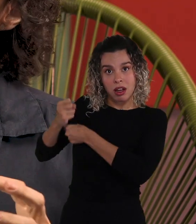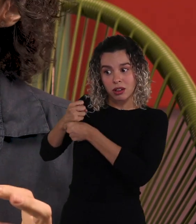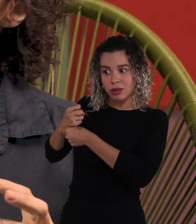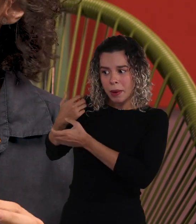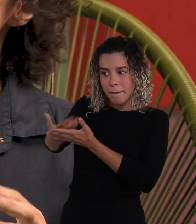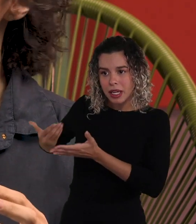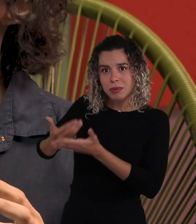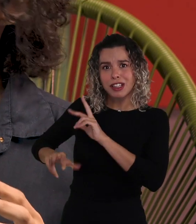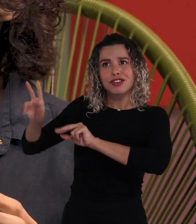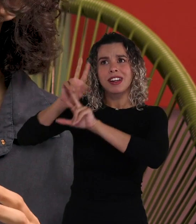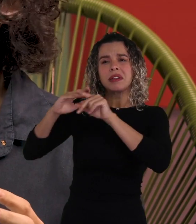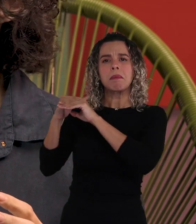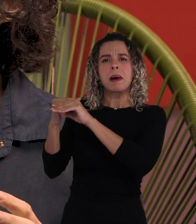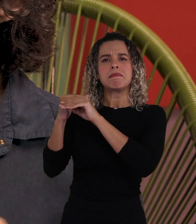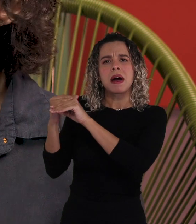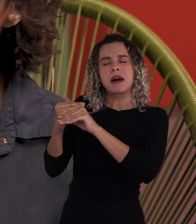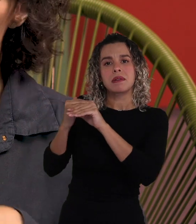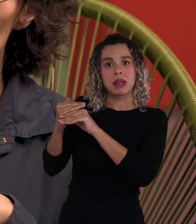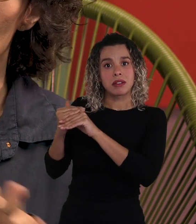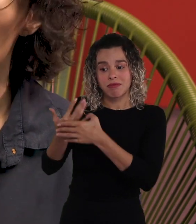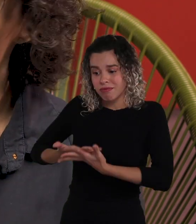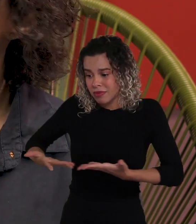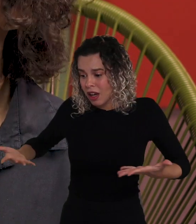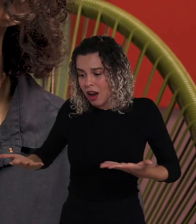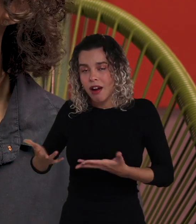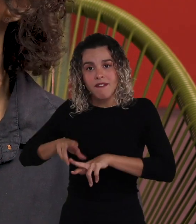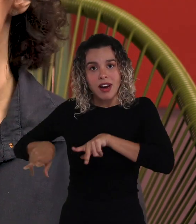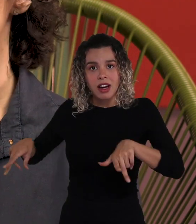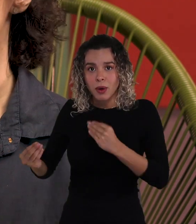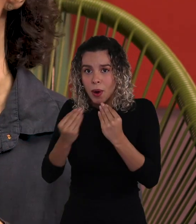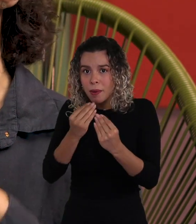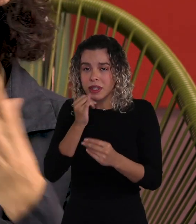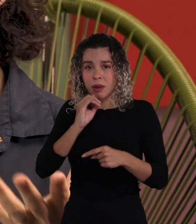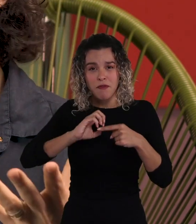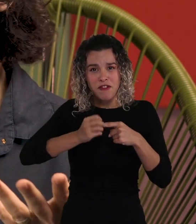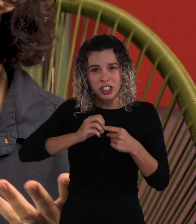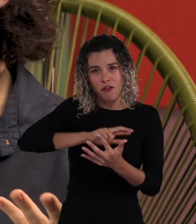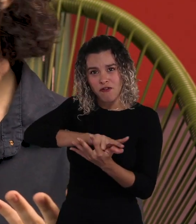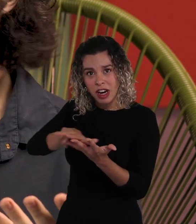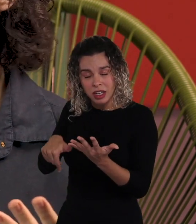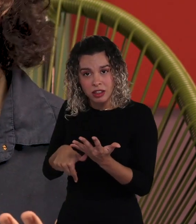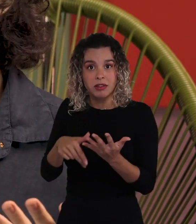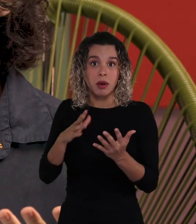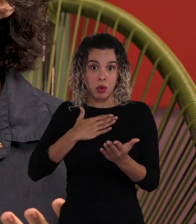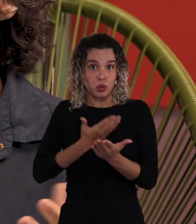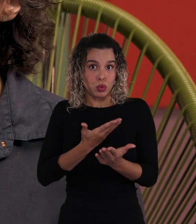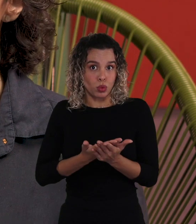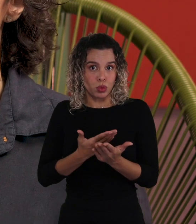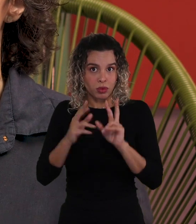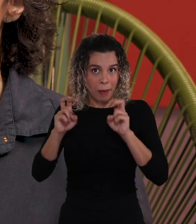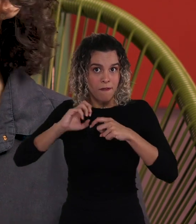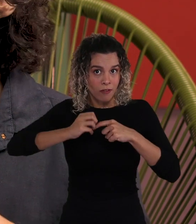gente vem perdendo muita diversidade à mesa, tanto em termos de variedade de alimentos, por exemplo, os feijões consumidos, que é um tema do meu